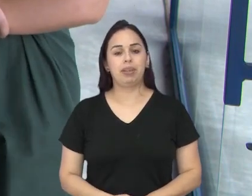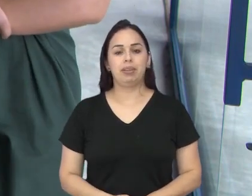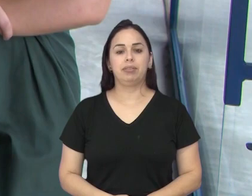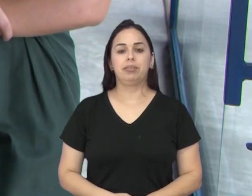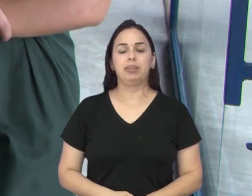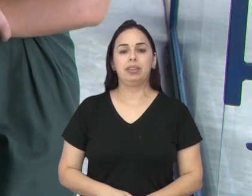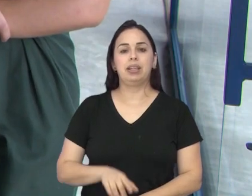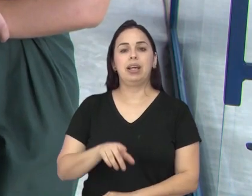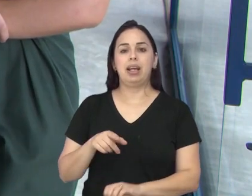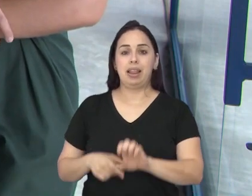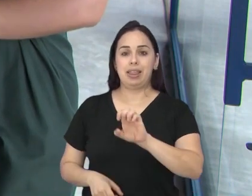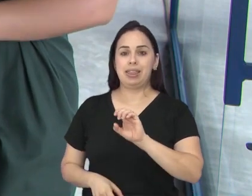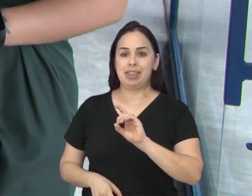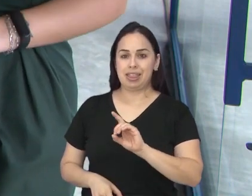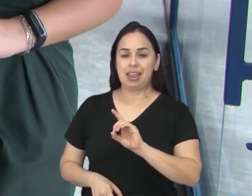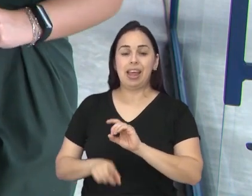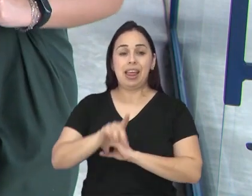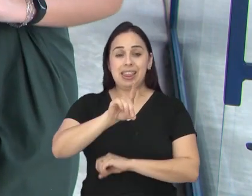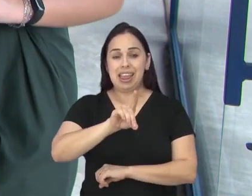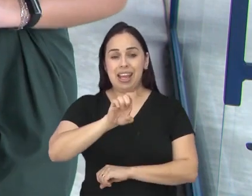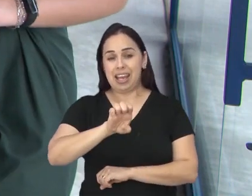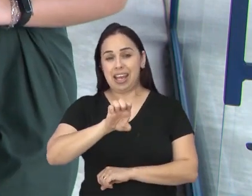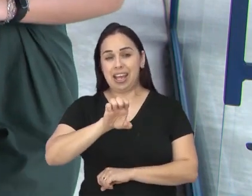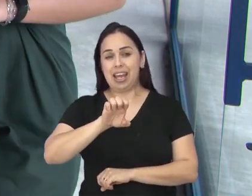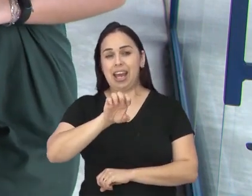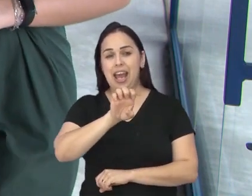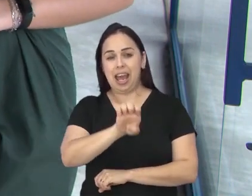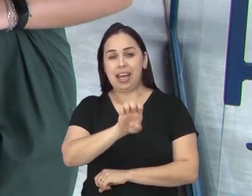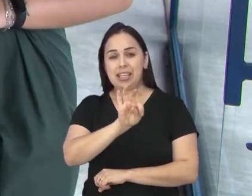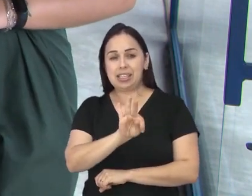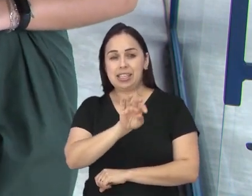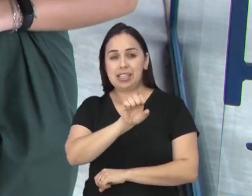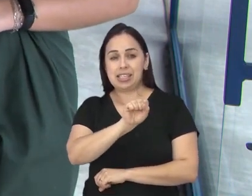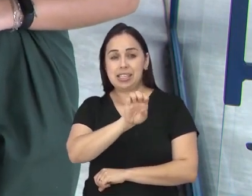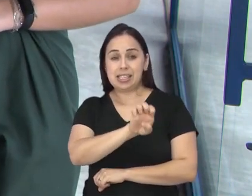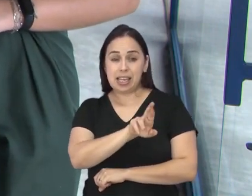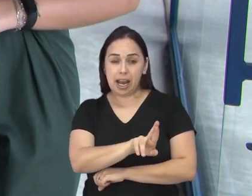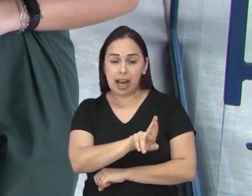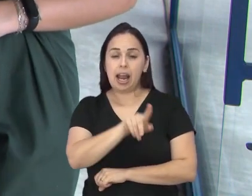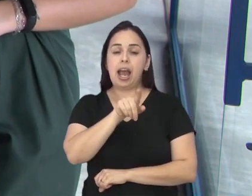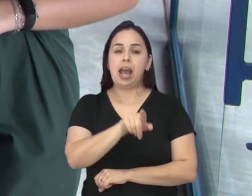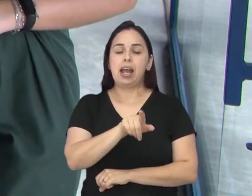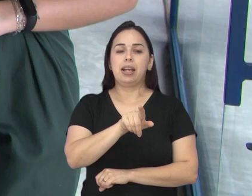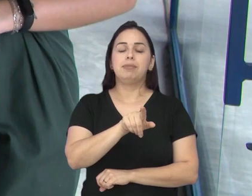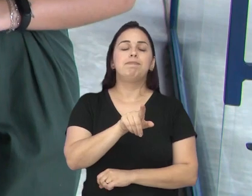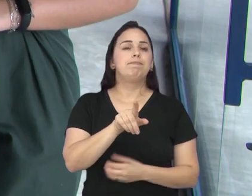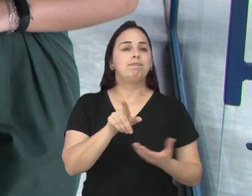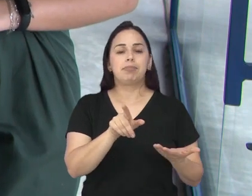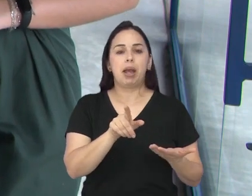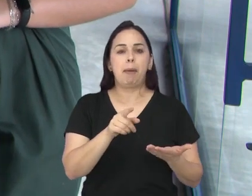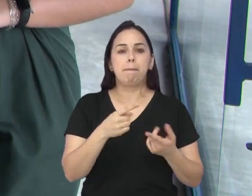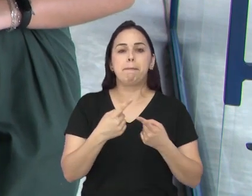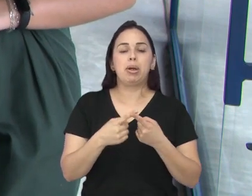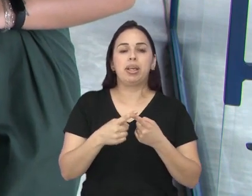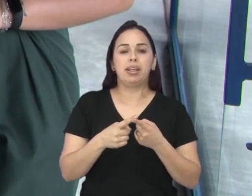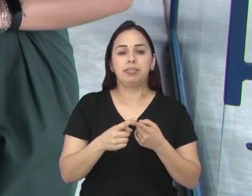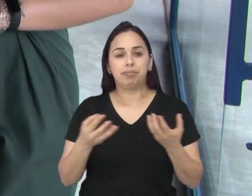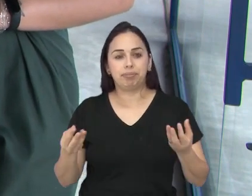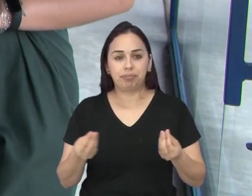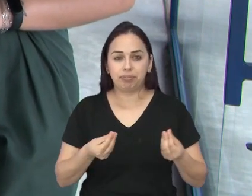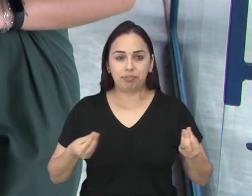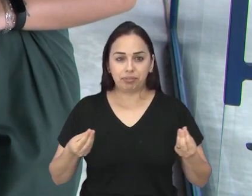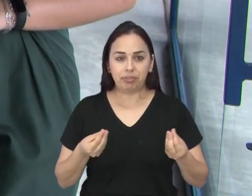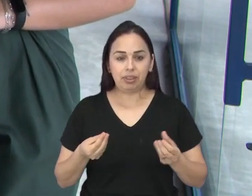A palavra é The Etzer. The Etzer. Nossa, não tenho obrigação de saber, mas The Etzer é porque o The Etzer é